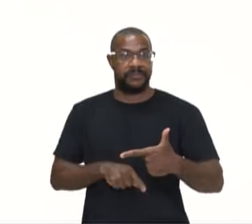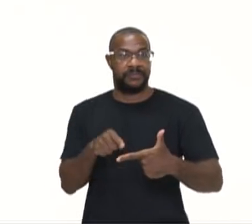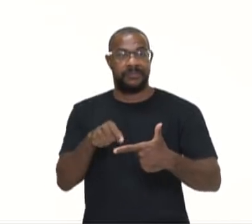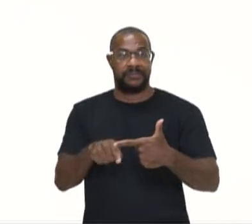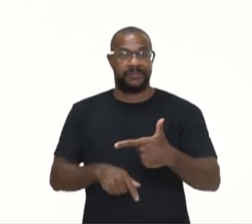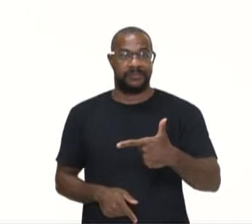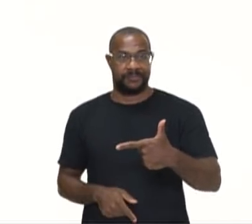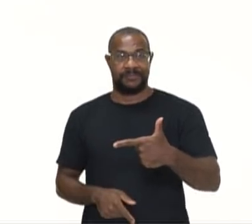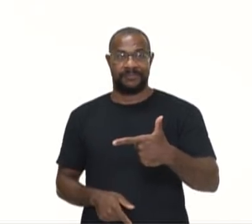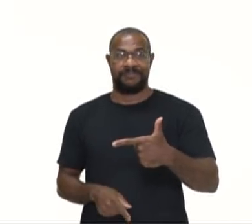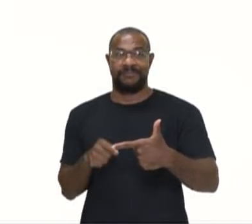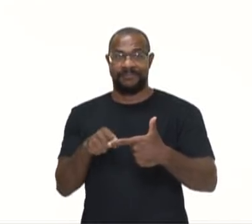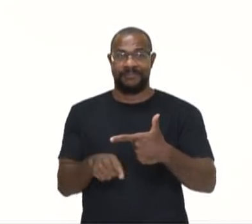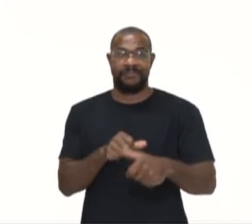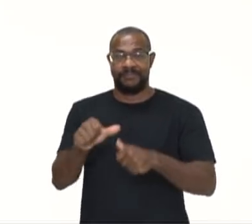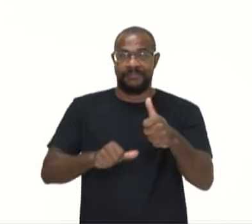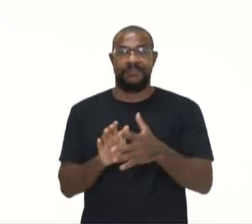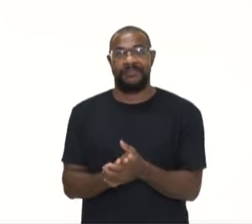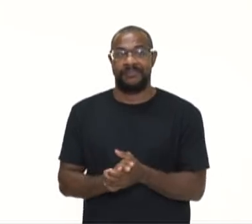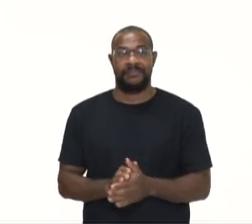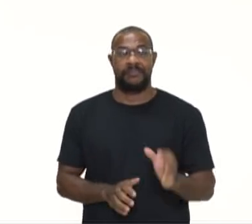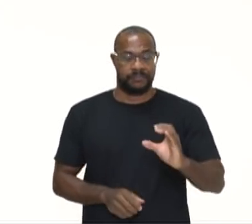dividido por 1,56, R$